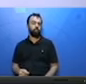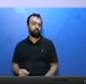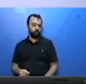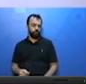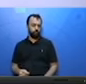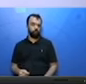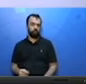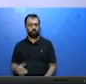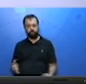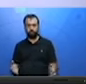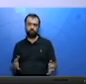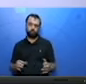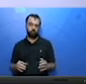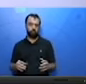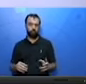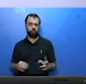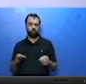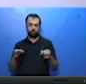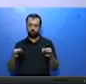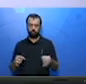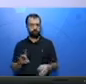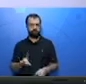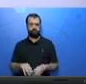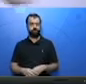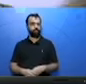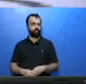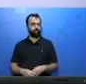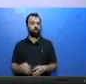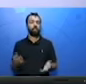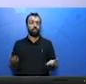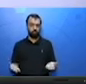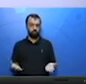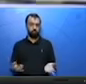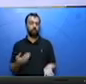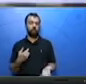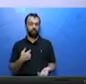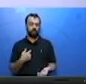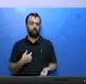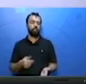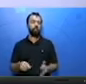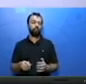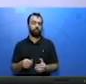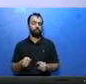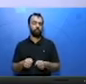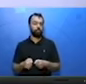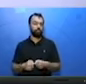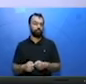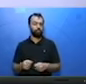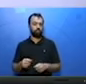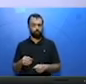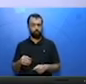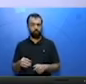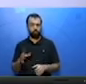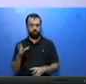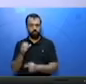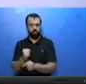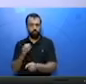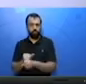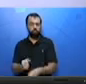passa no meio, tem quadradinho que não. Então, eu vou ter que fazer um raciocínio para